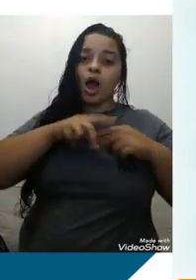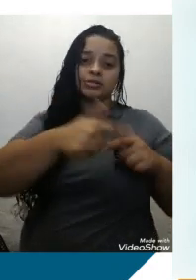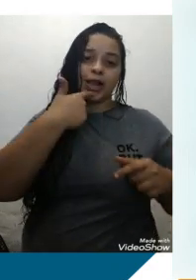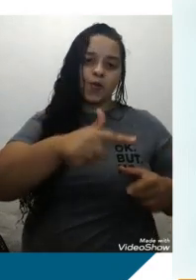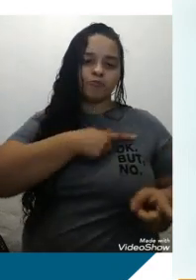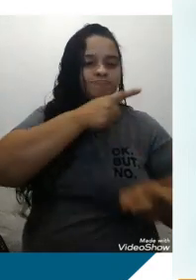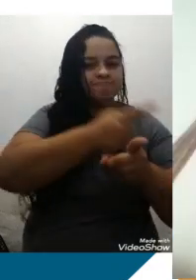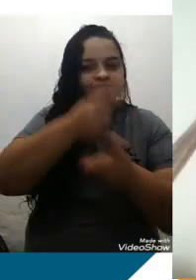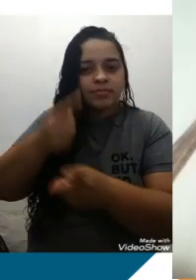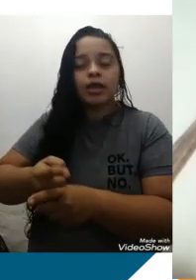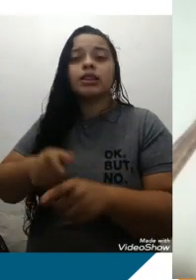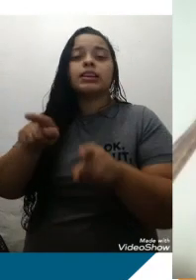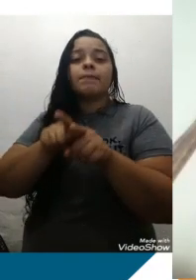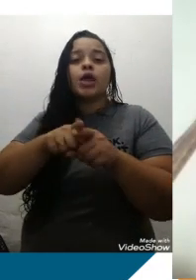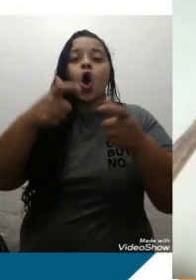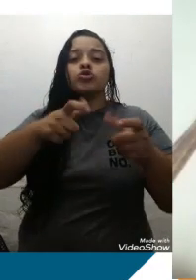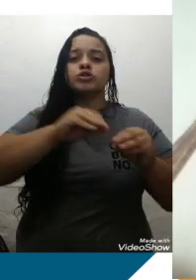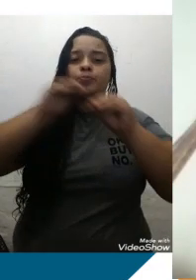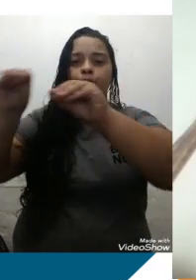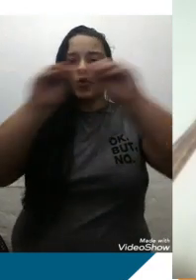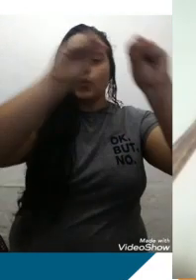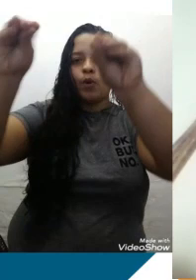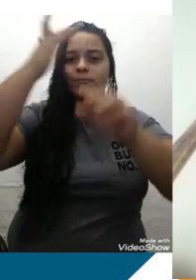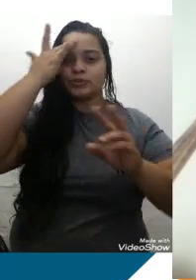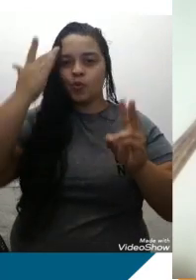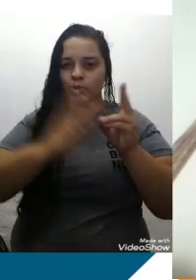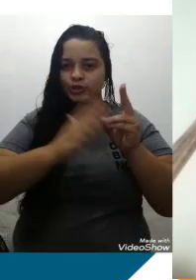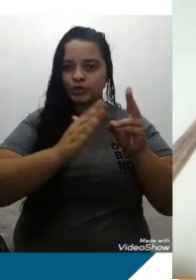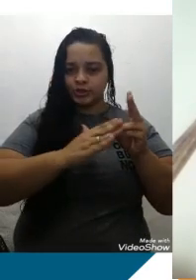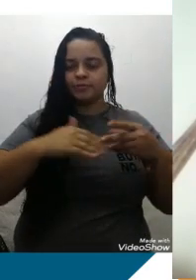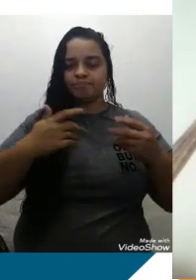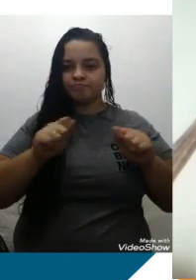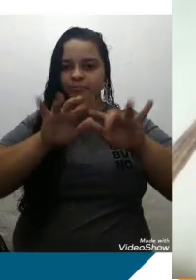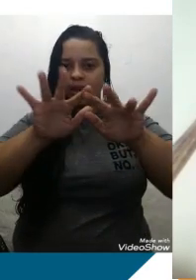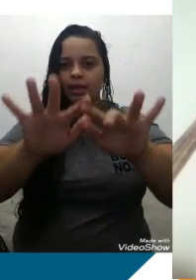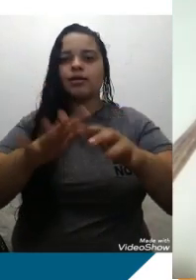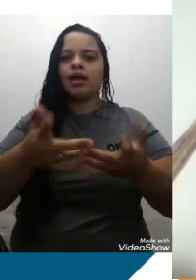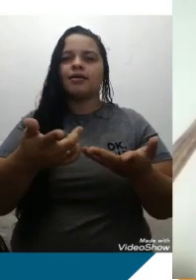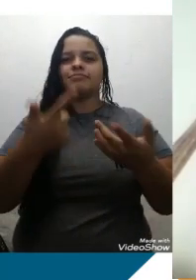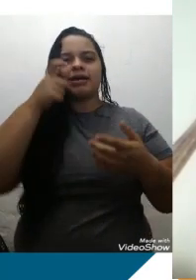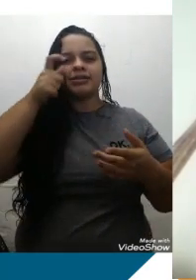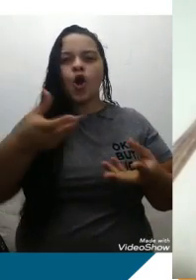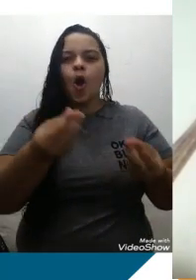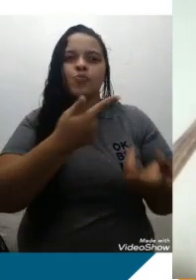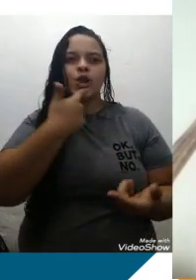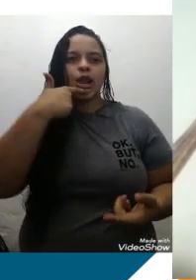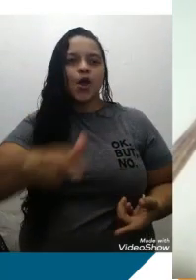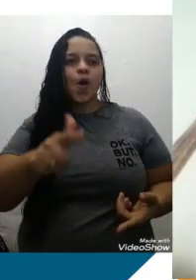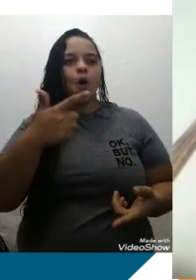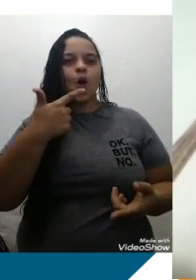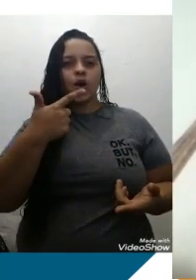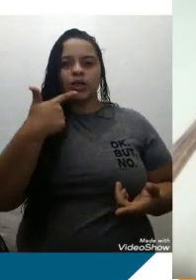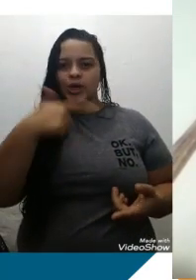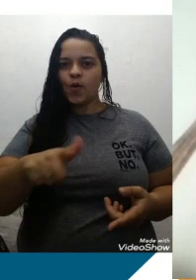regiões eles se dispersaram também. É interessante como é que esses estudos de linguística podem ajudar no trabalho do